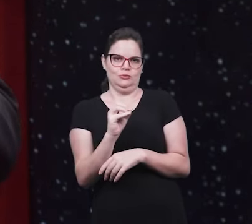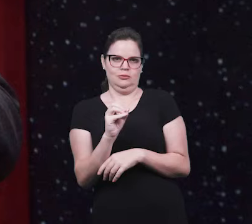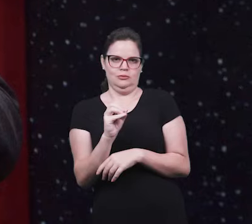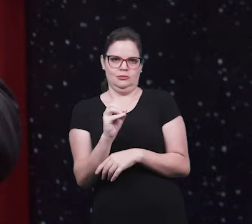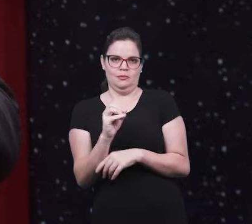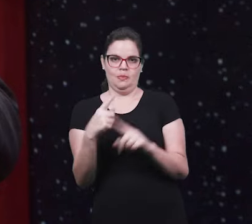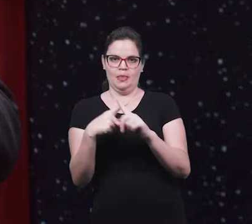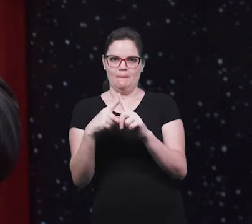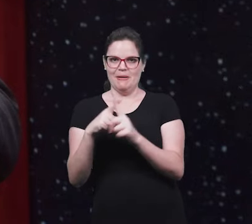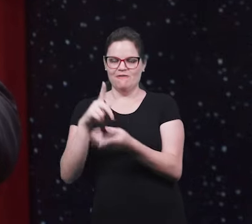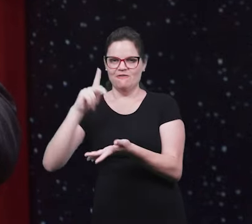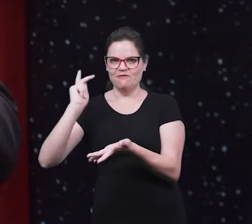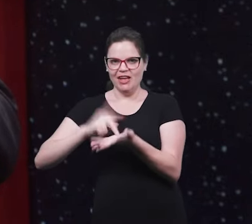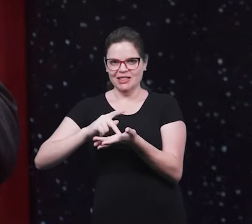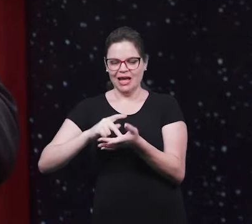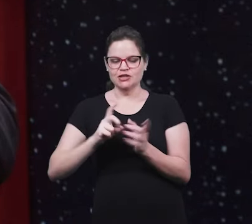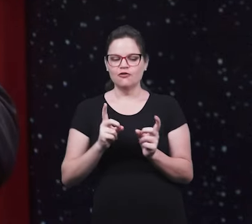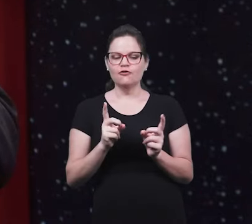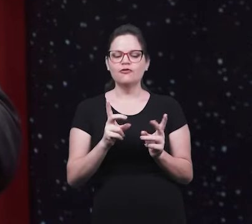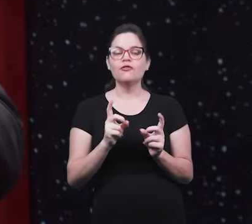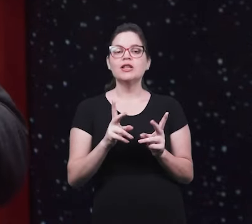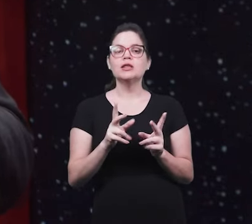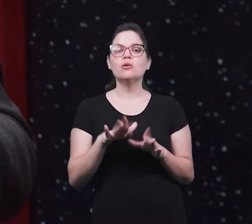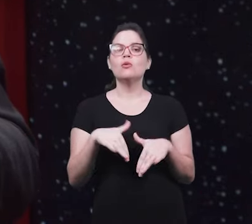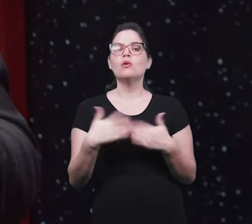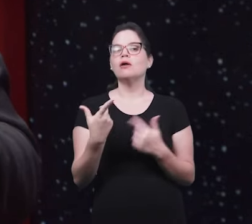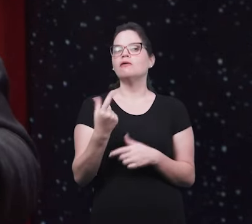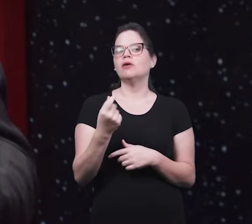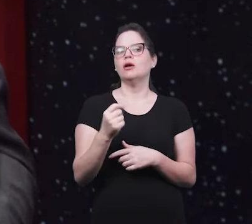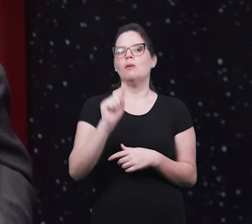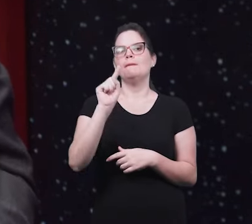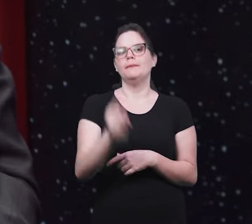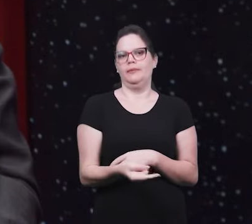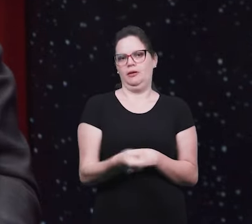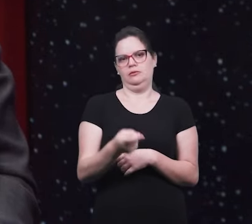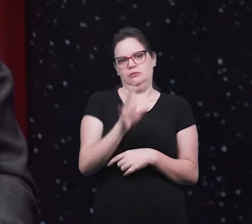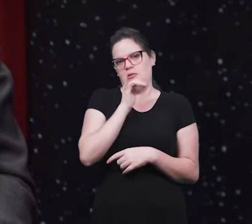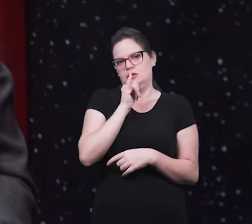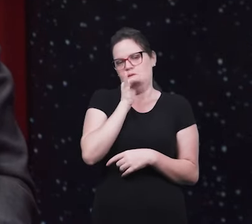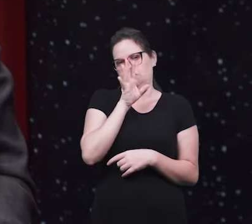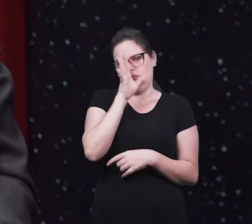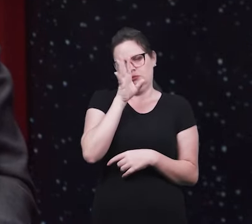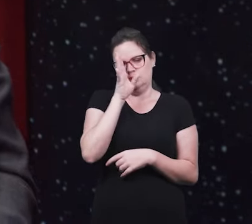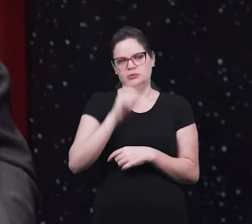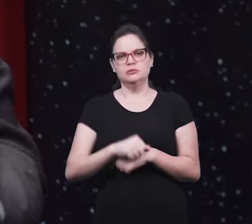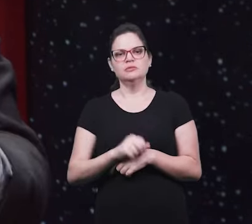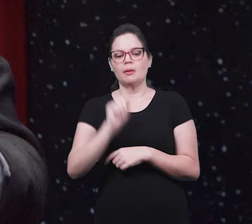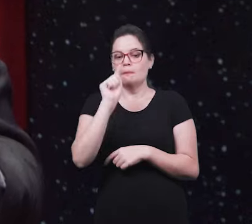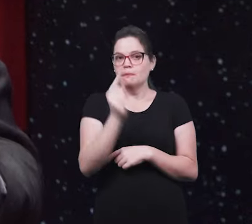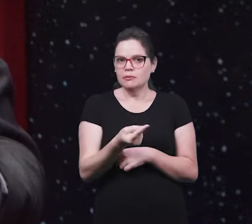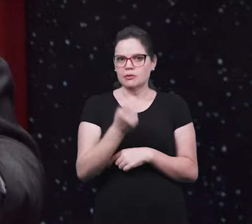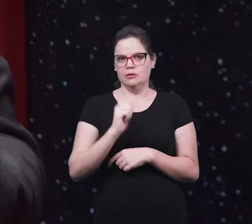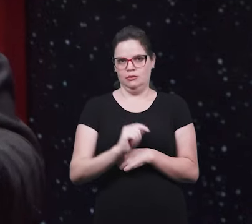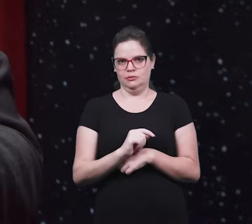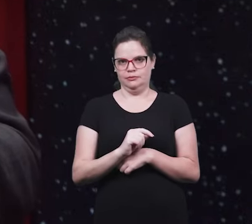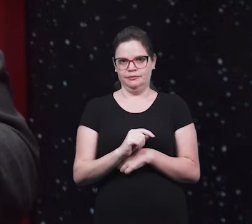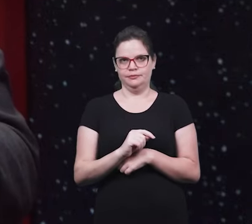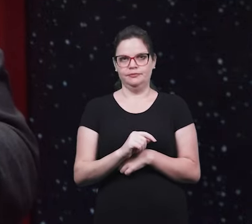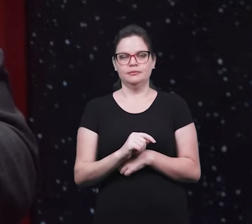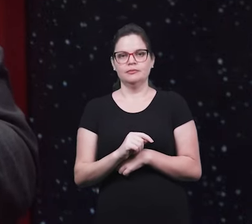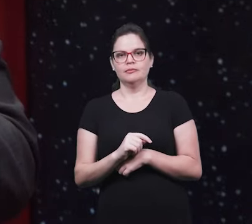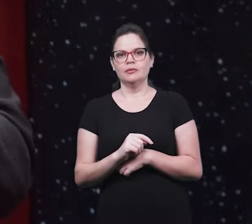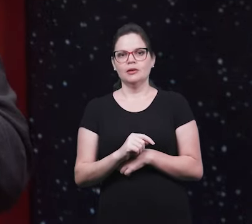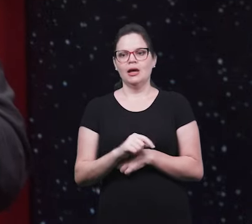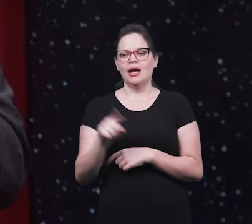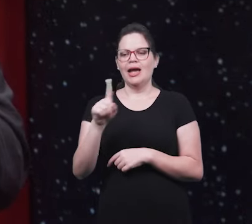eles haviam vendido aquela herdade, aquela propriedade por um valor maior. E eles fizeram isso a fim